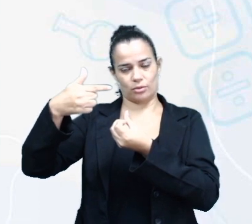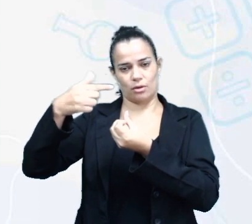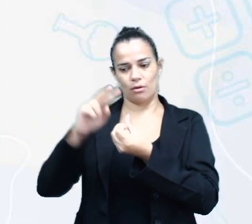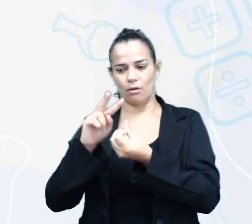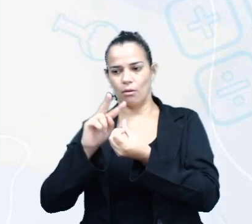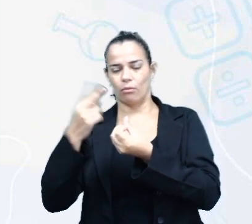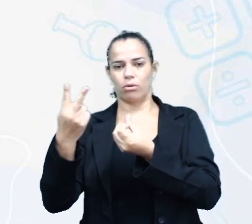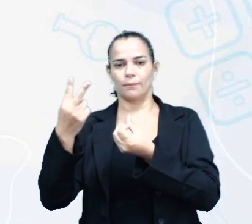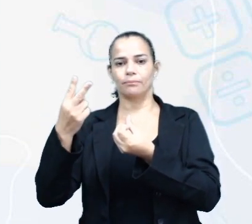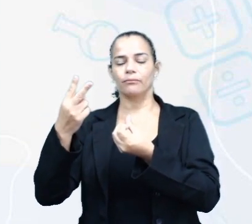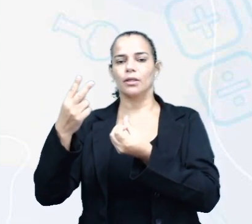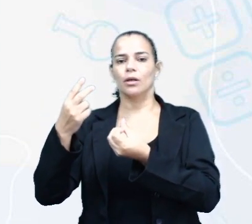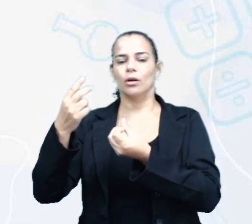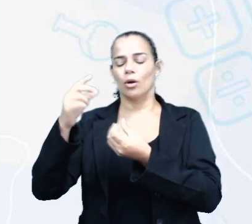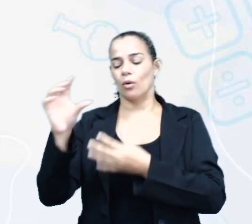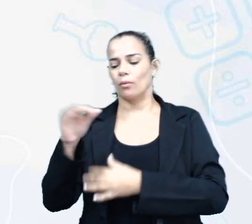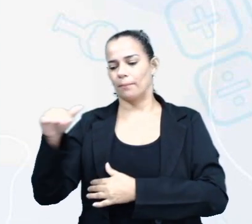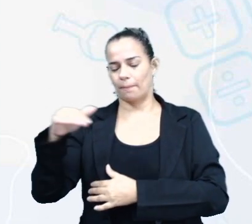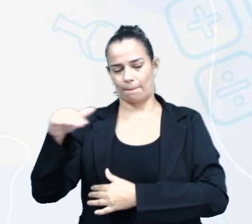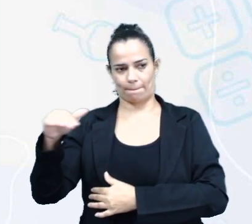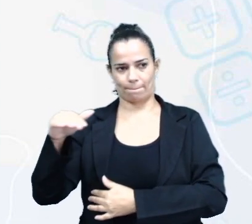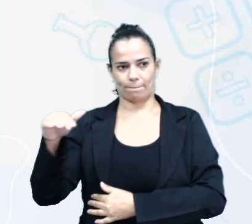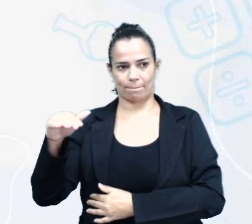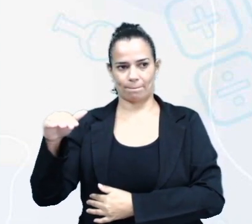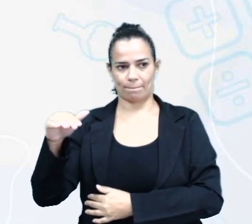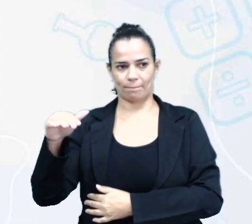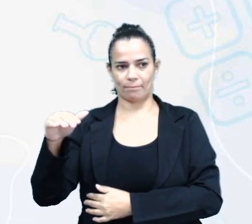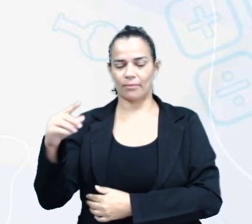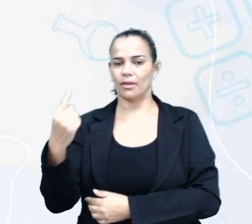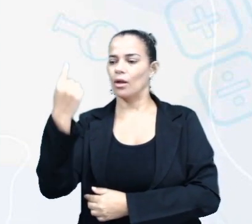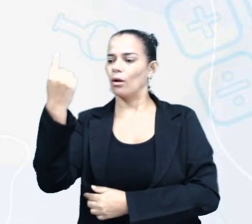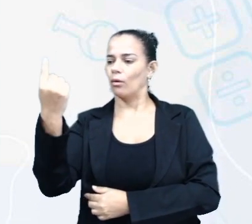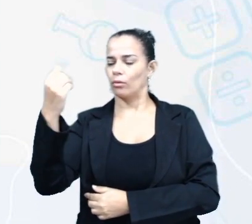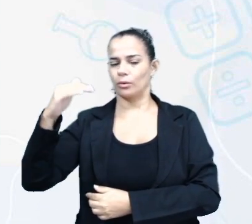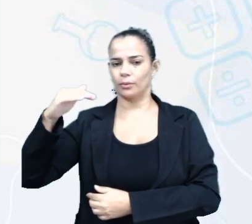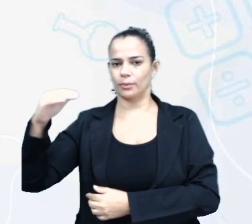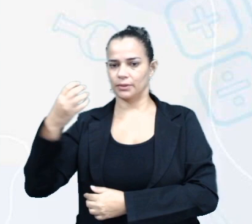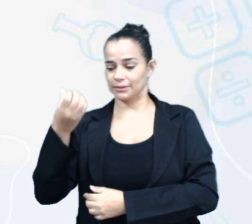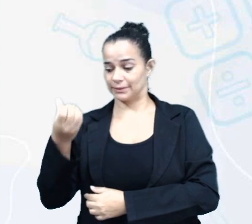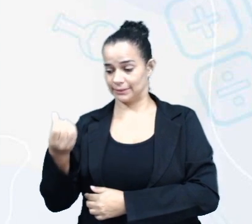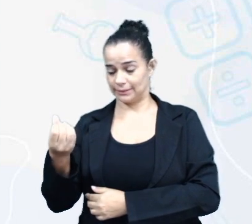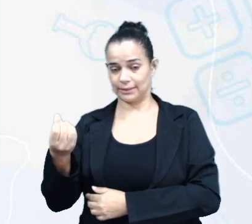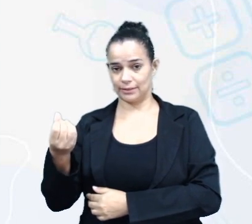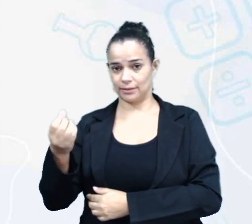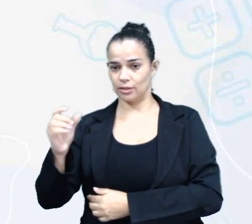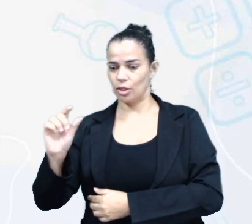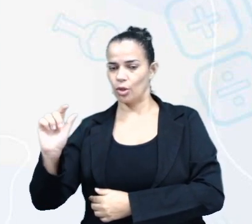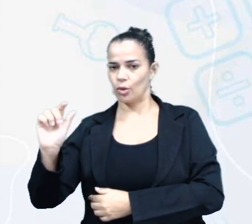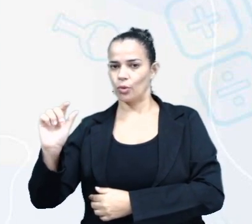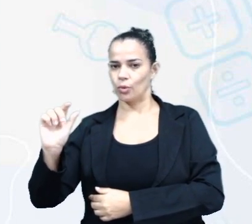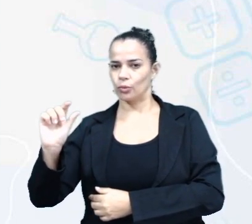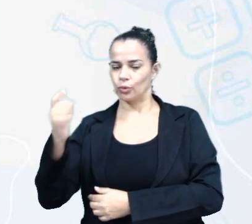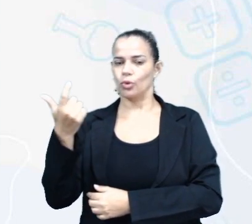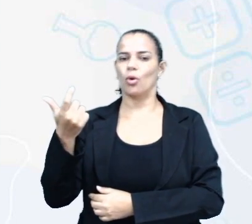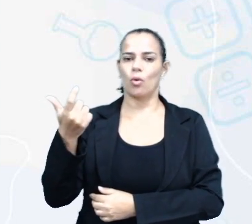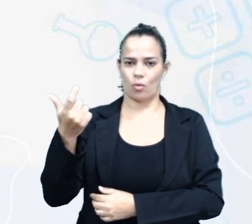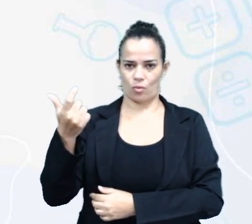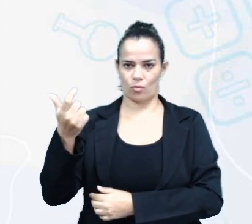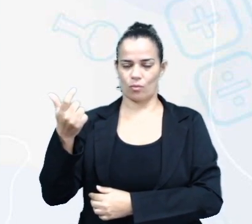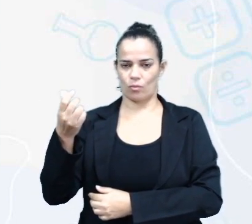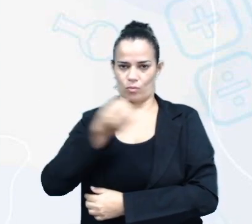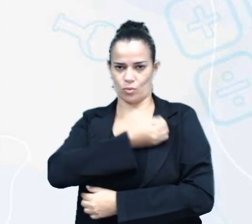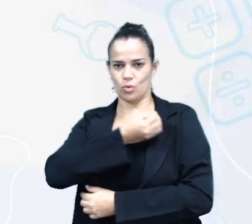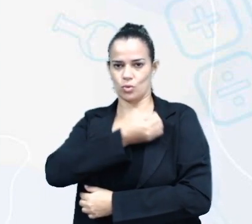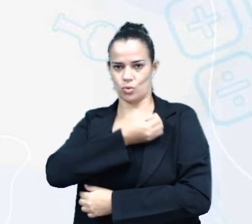1 no numerador, e o 6 elevado a 2, quando eu faço essa inversão, eu troco o sinal. O que era negativo passa a ser